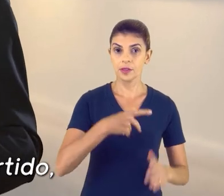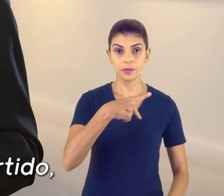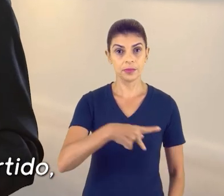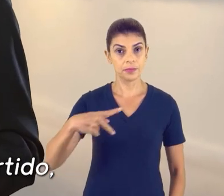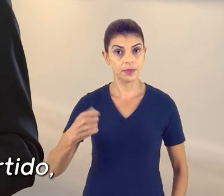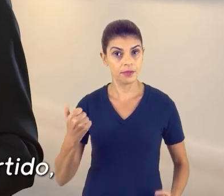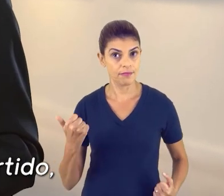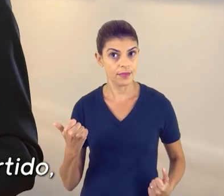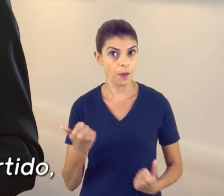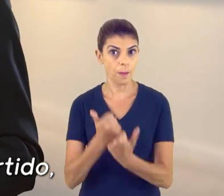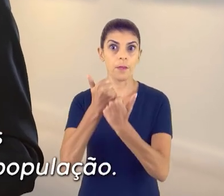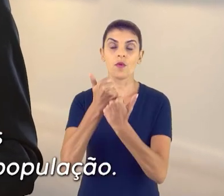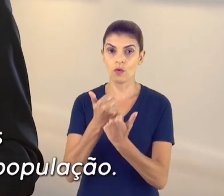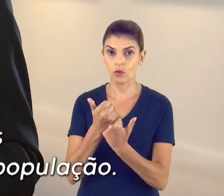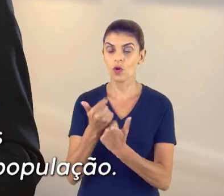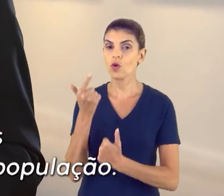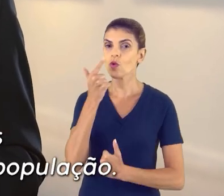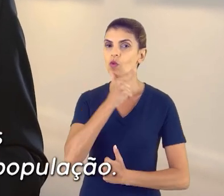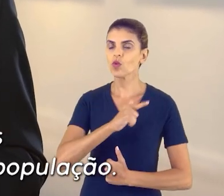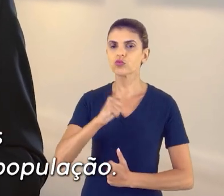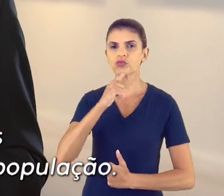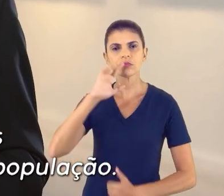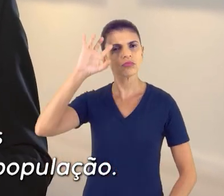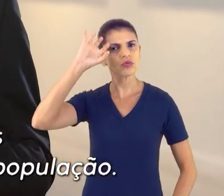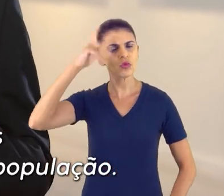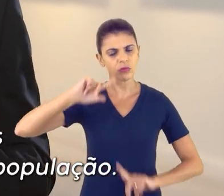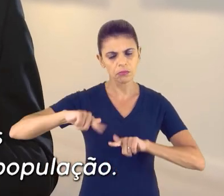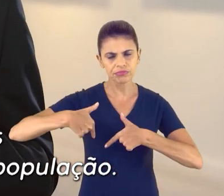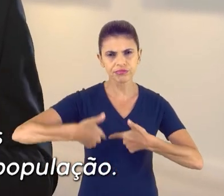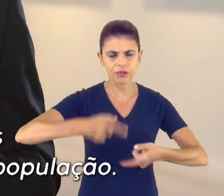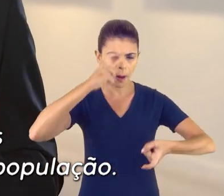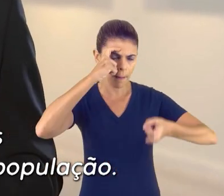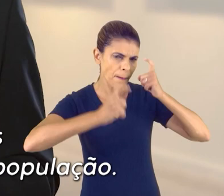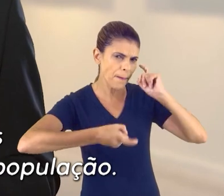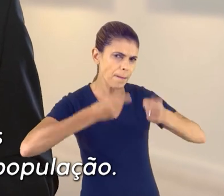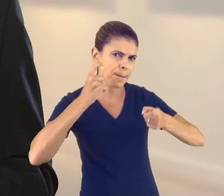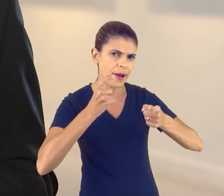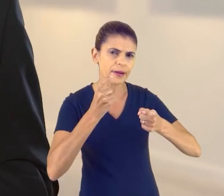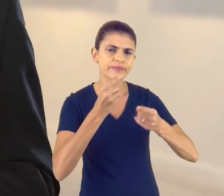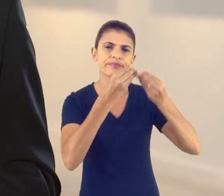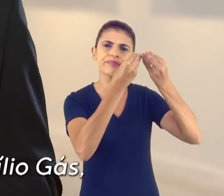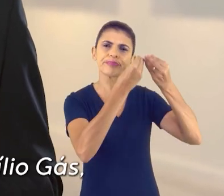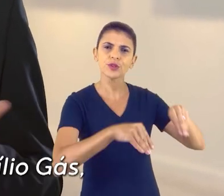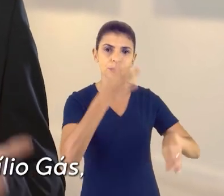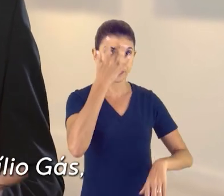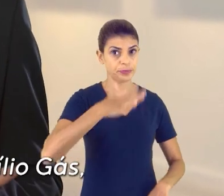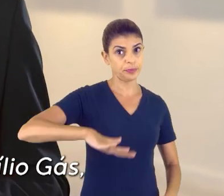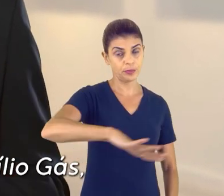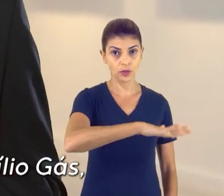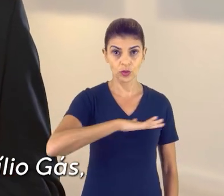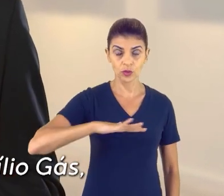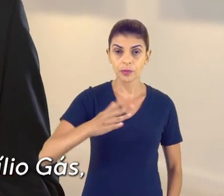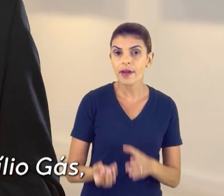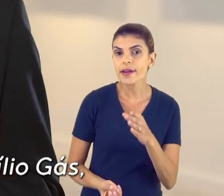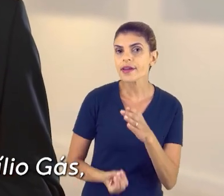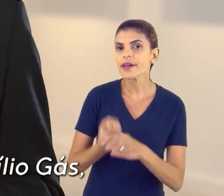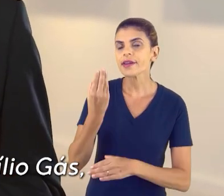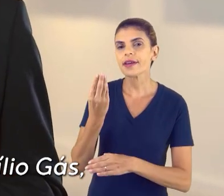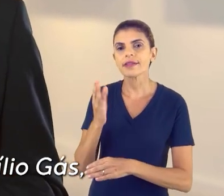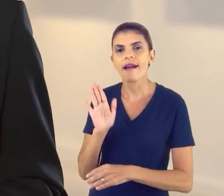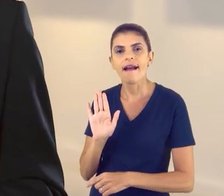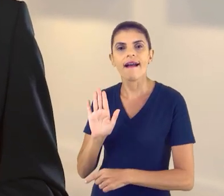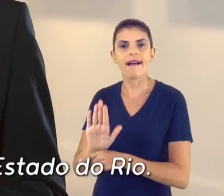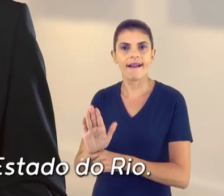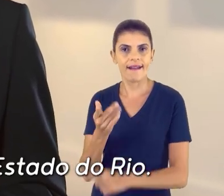com o apoio do nosso partido, construímos soluções para problemas que afetam a população. Foi assim que criamos o